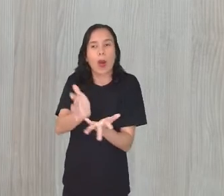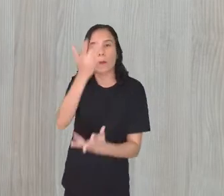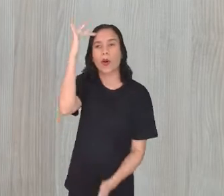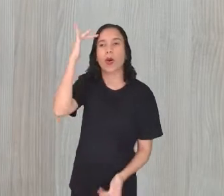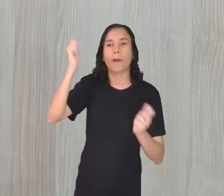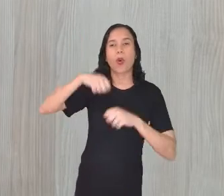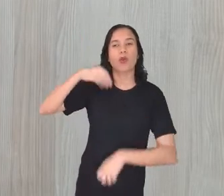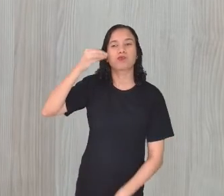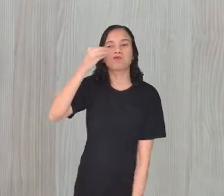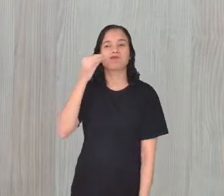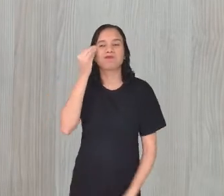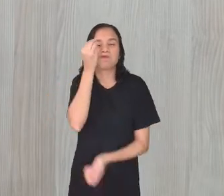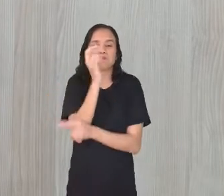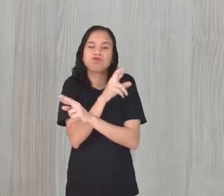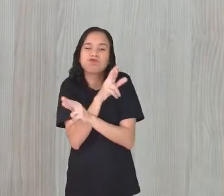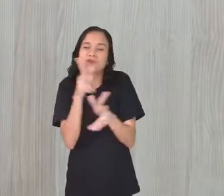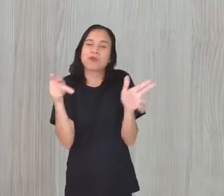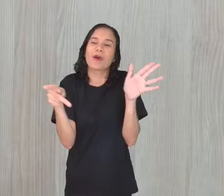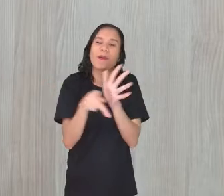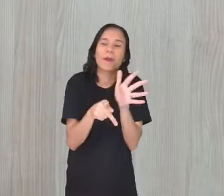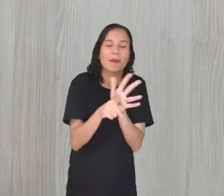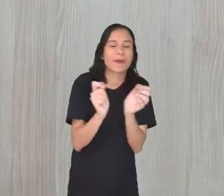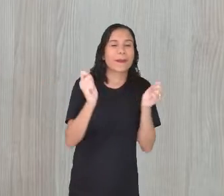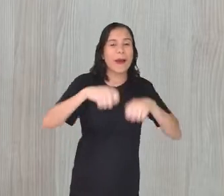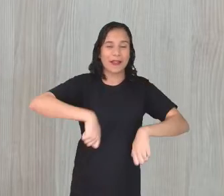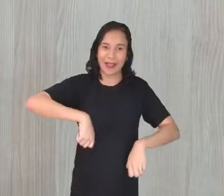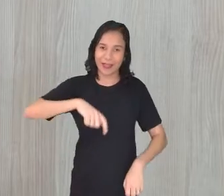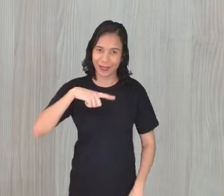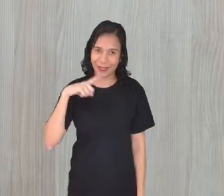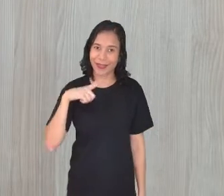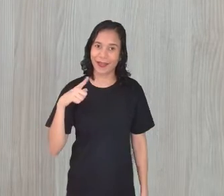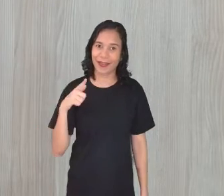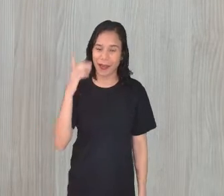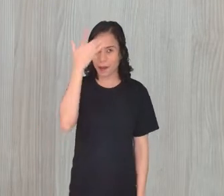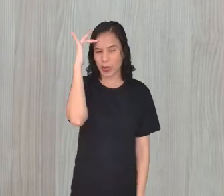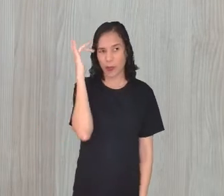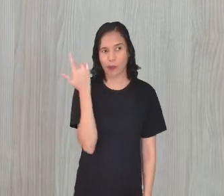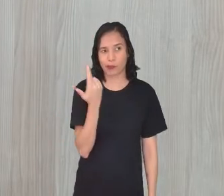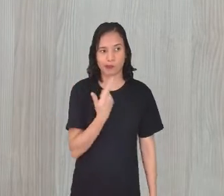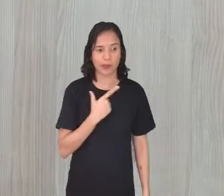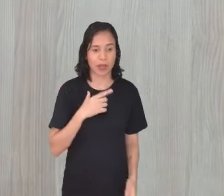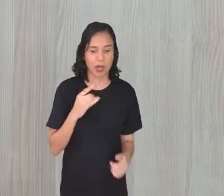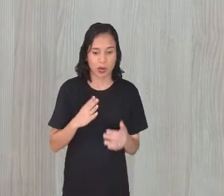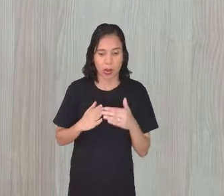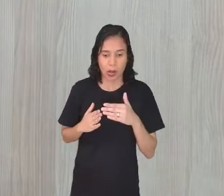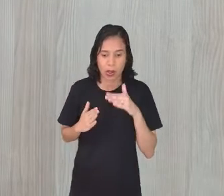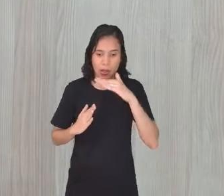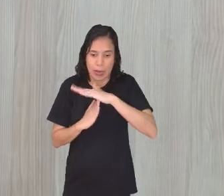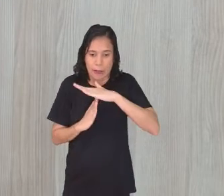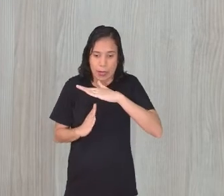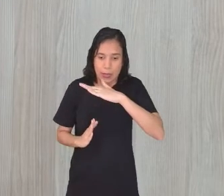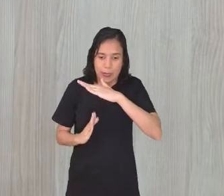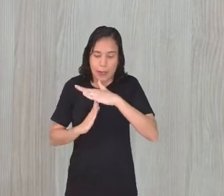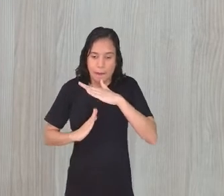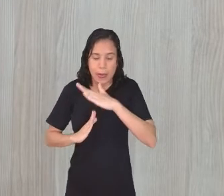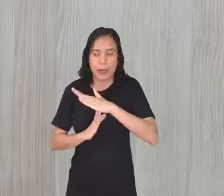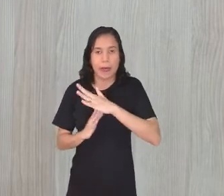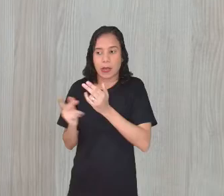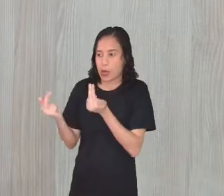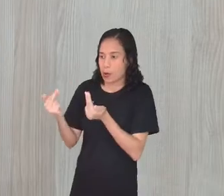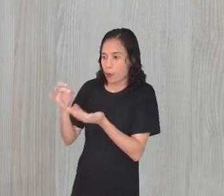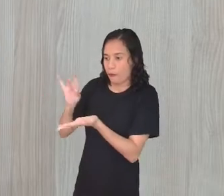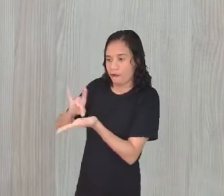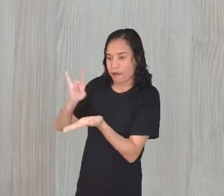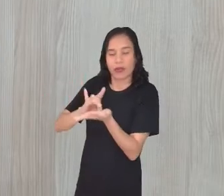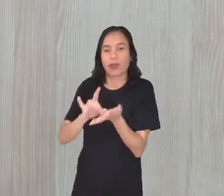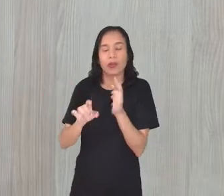as possibilidades da existência, as possibilidades todas. Você não fica preso a uma imitação do real. Sim.